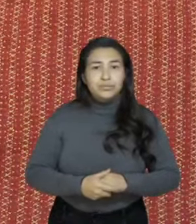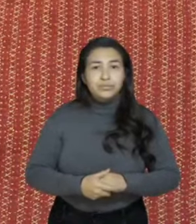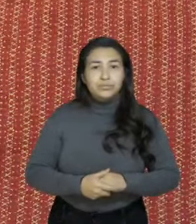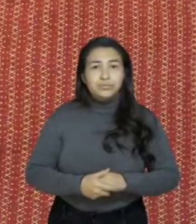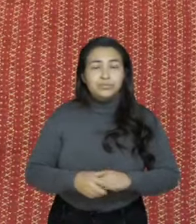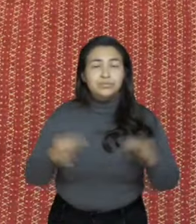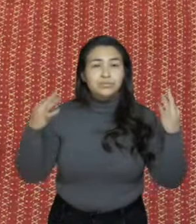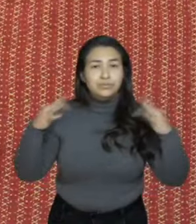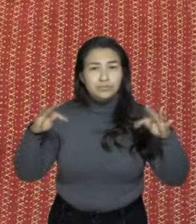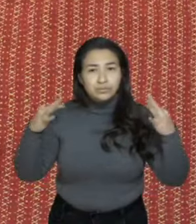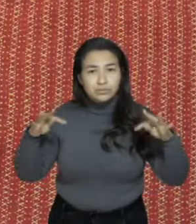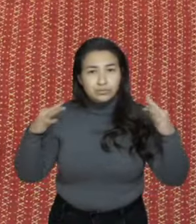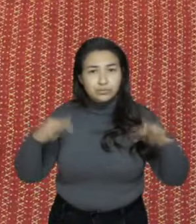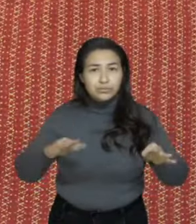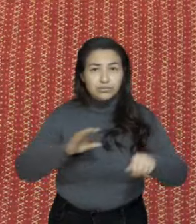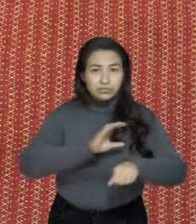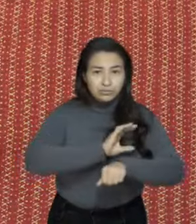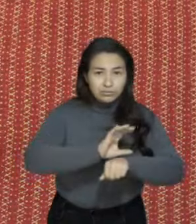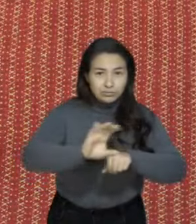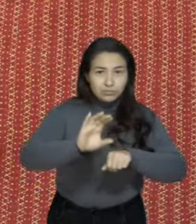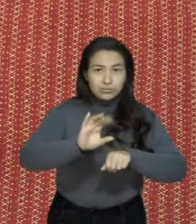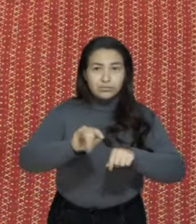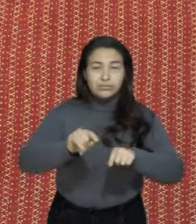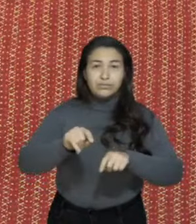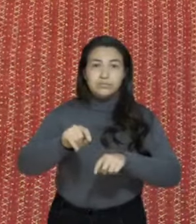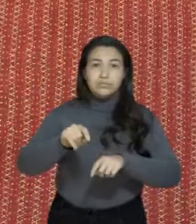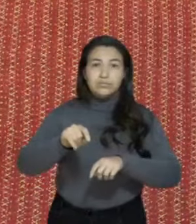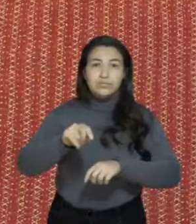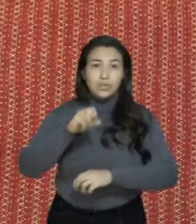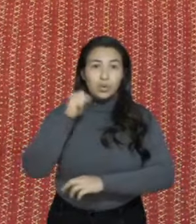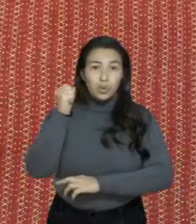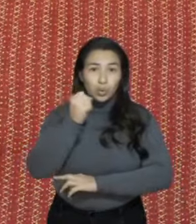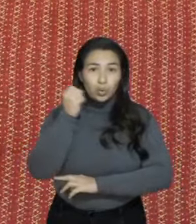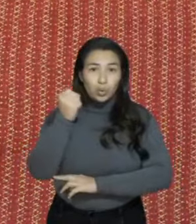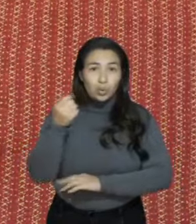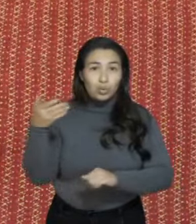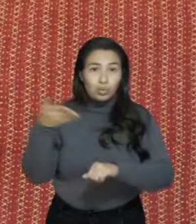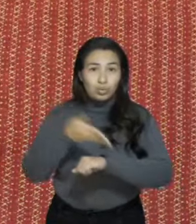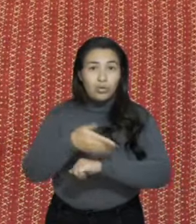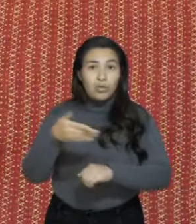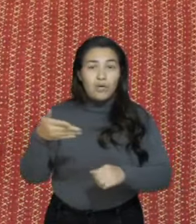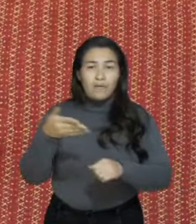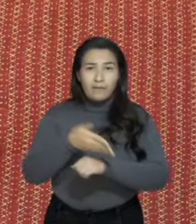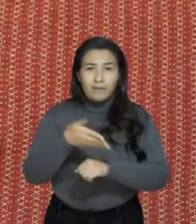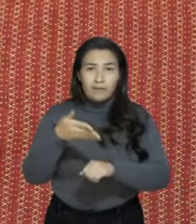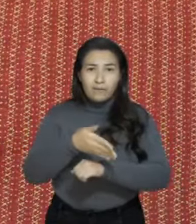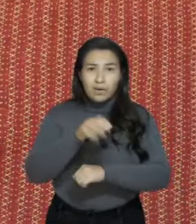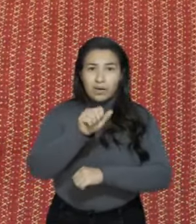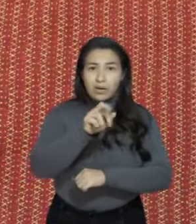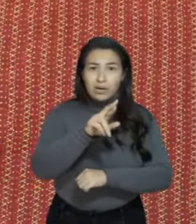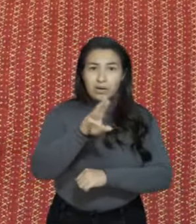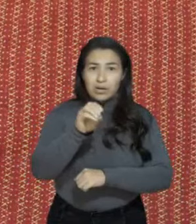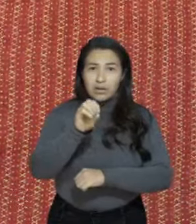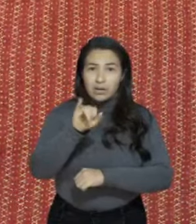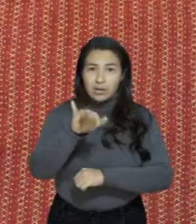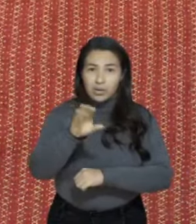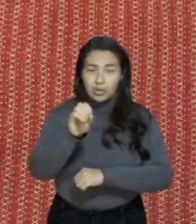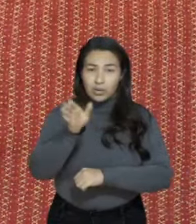do Turismo a questão de investimento a questão o Rio Grande do Sul vem muito aqui no Arroio do Silva né deputados é